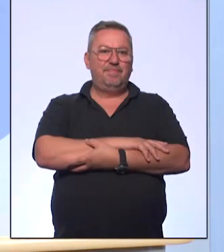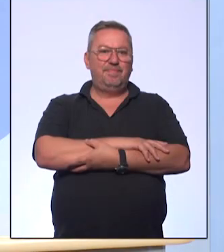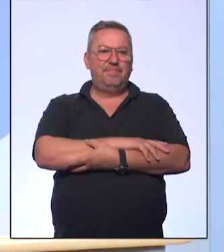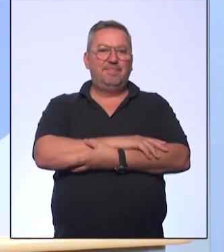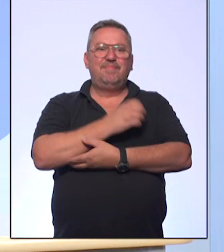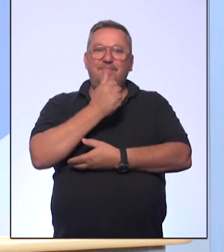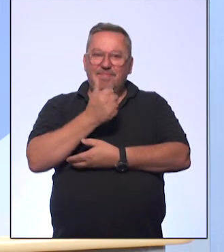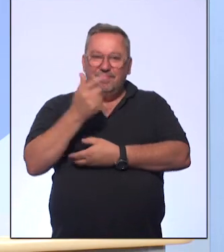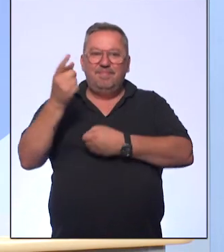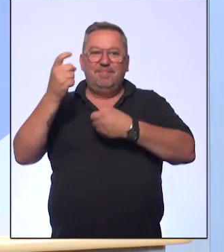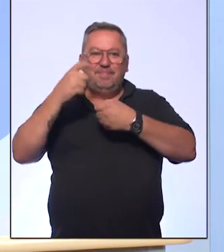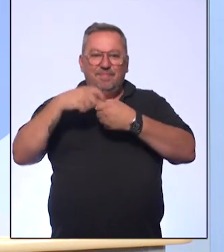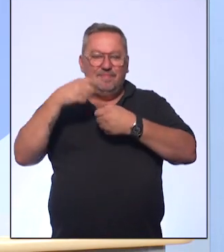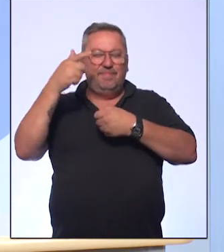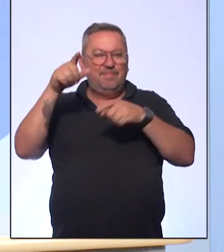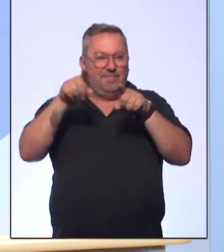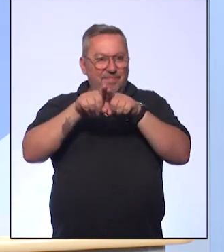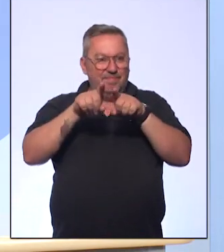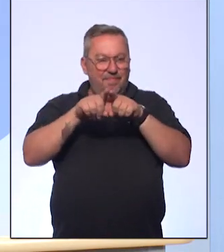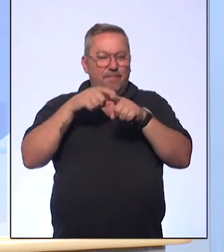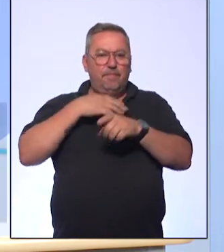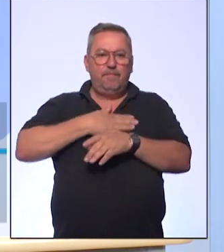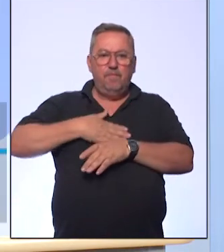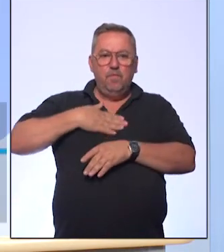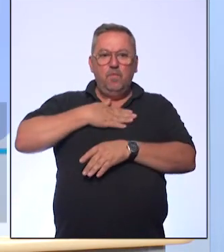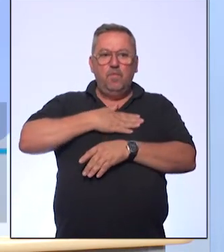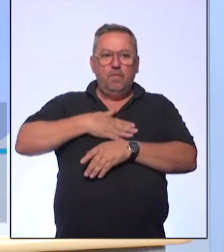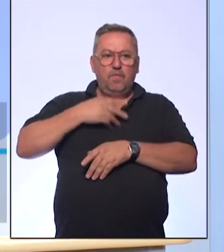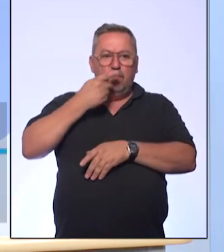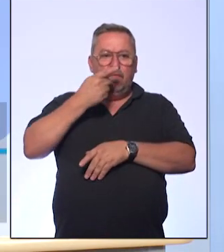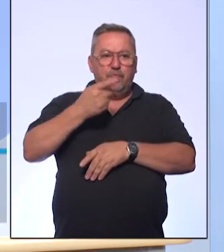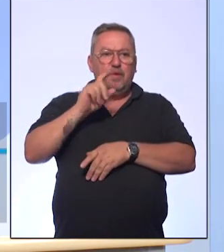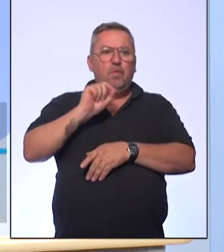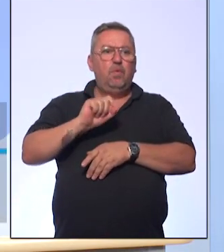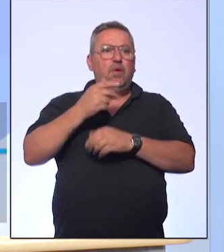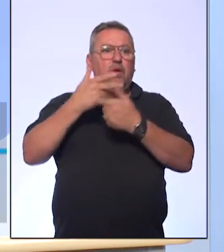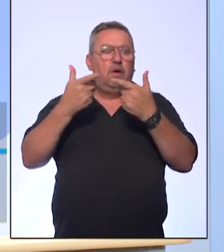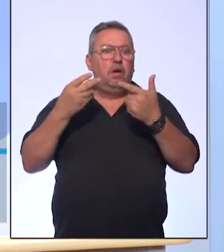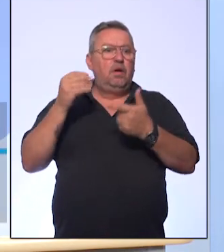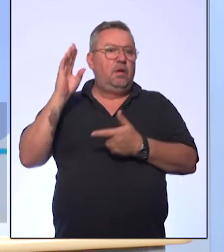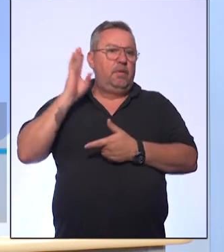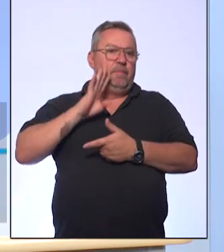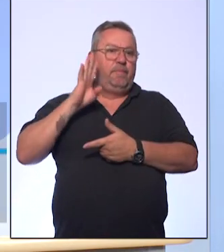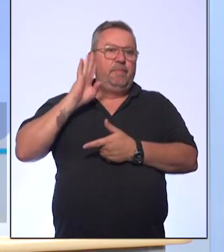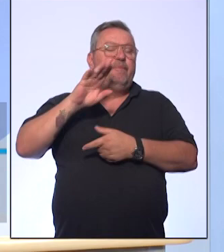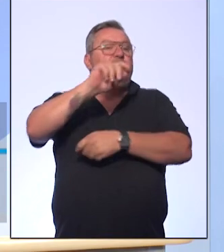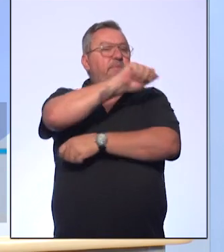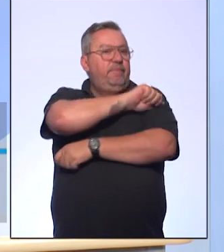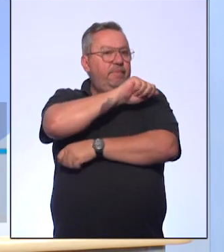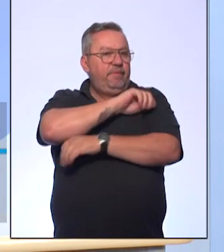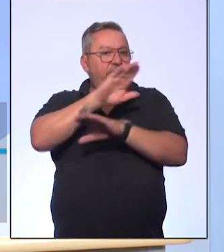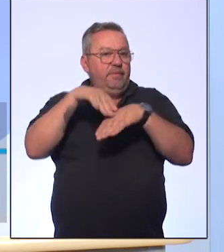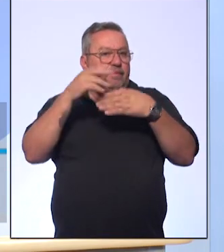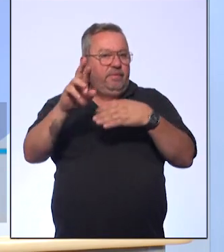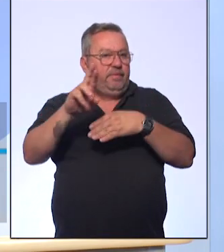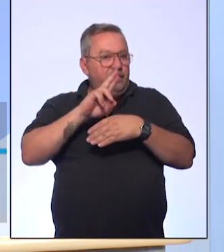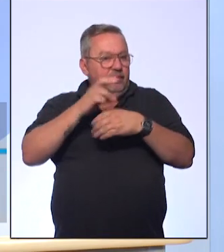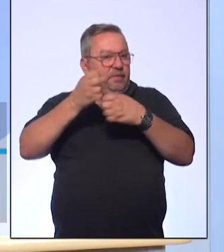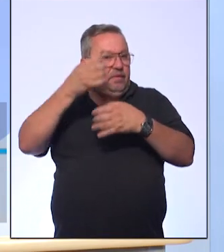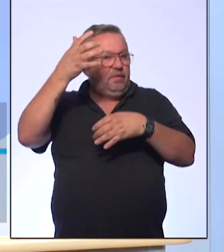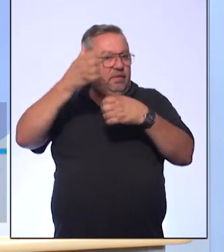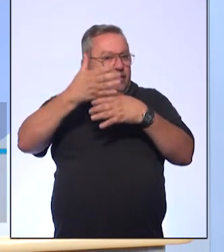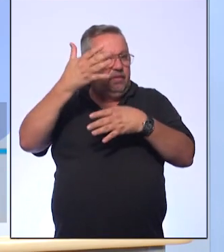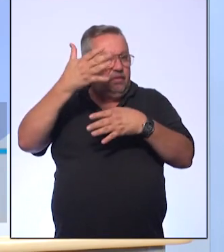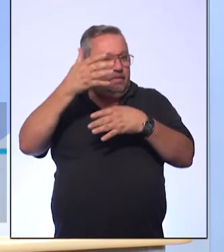Muito bem, estamos de volta. Eu gostaria até de ressaltar uma coisa que é muito legal. Os alunos, quando eles estão respondendo, né, no